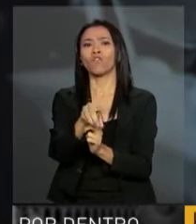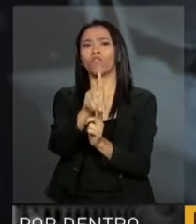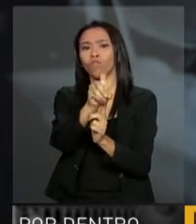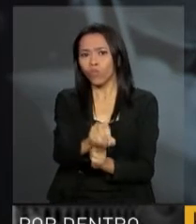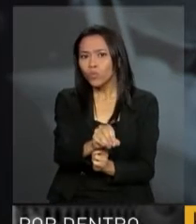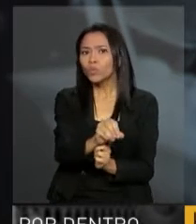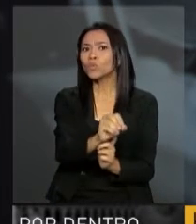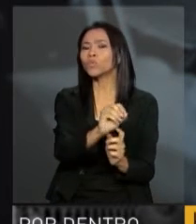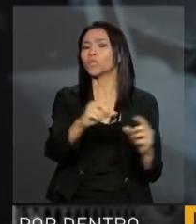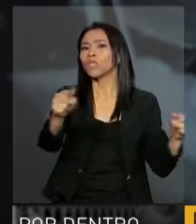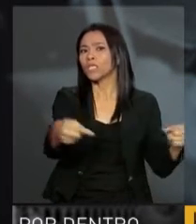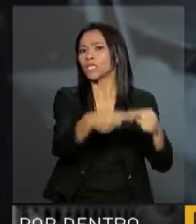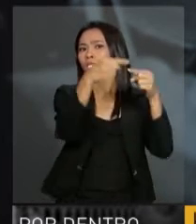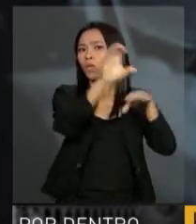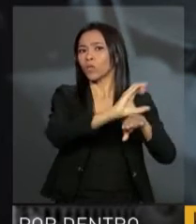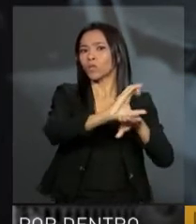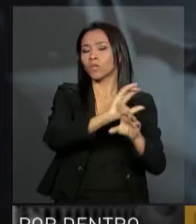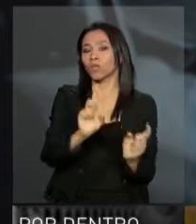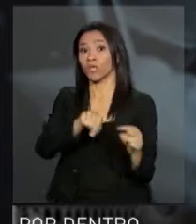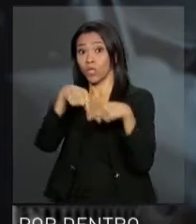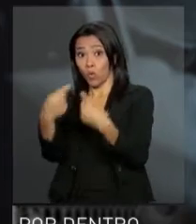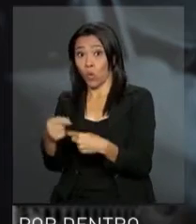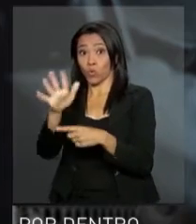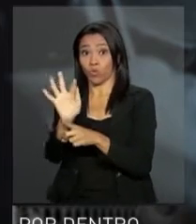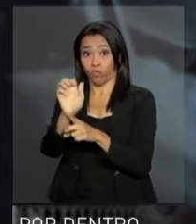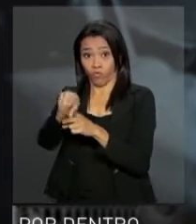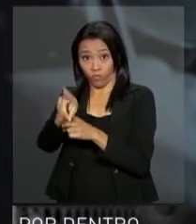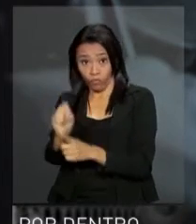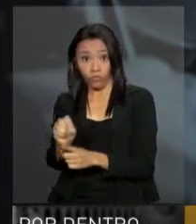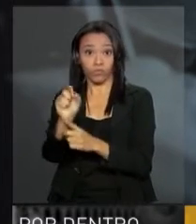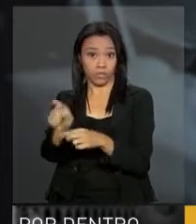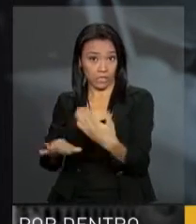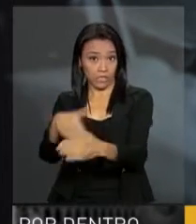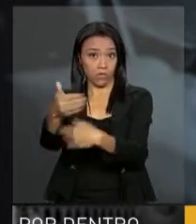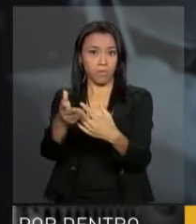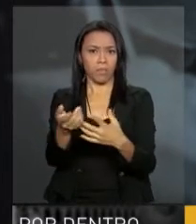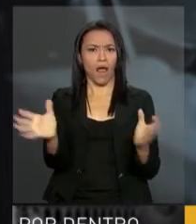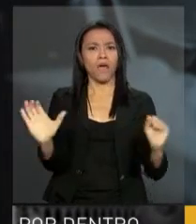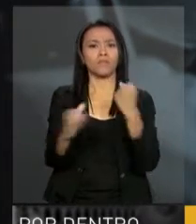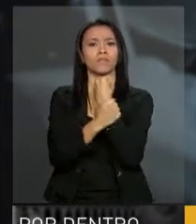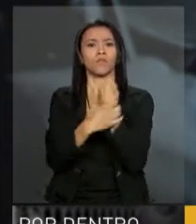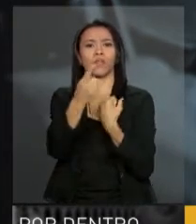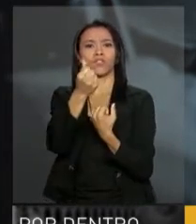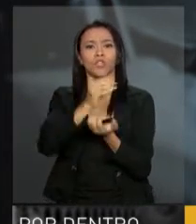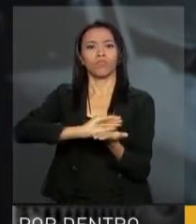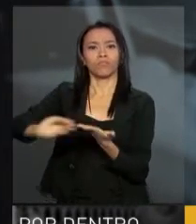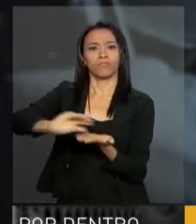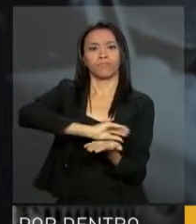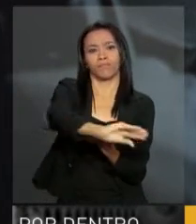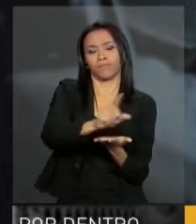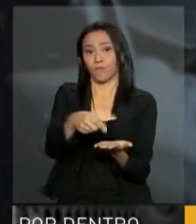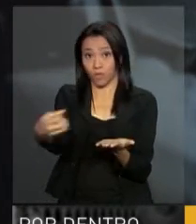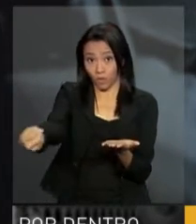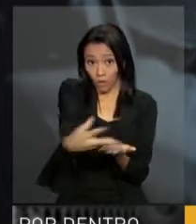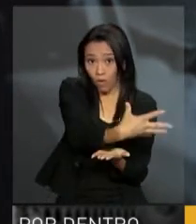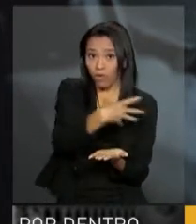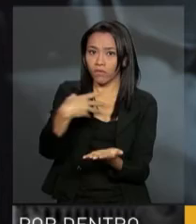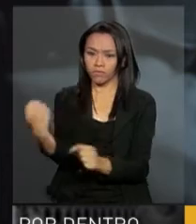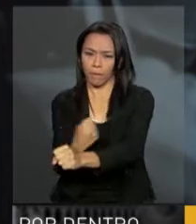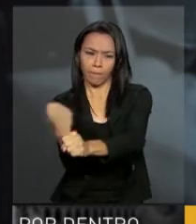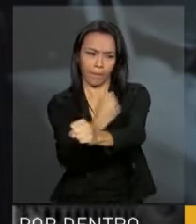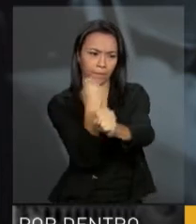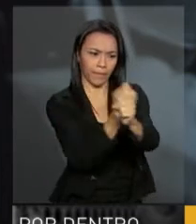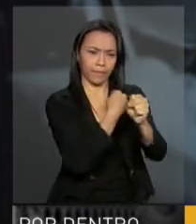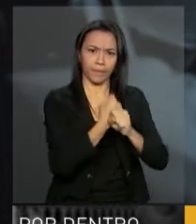desenvolvimento para garantir o acesso a recursos que possam representar novos empreendimentos a ampliação